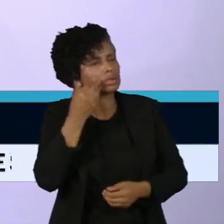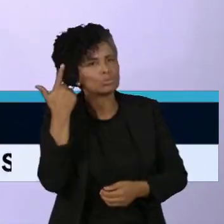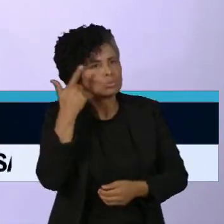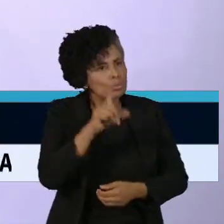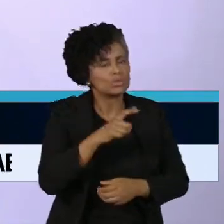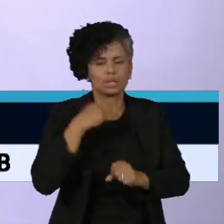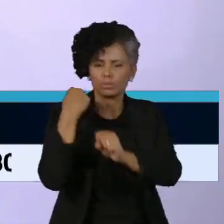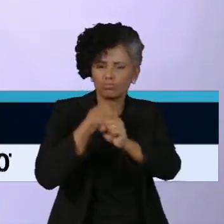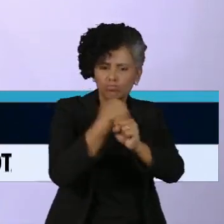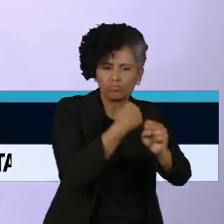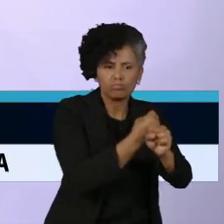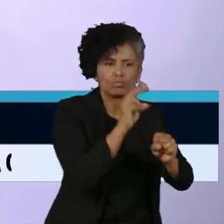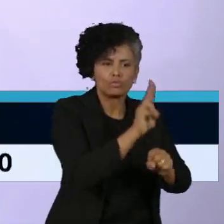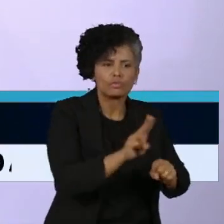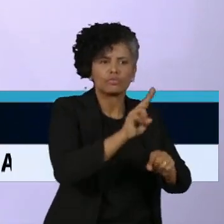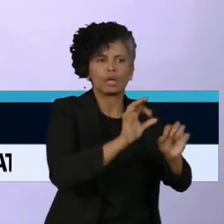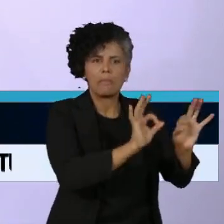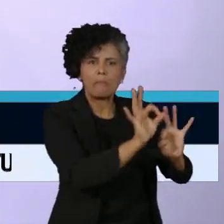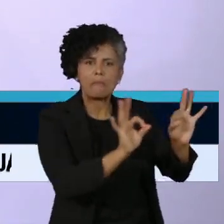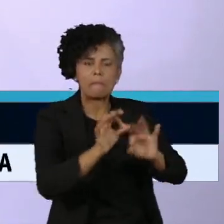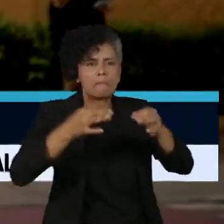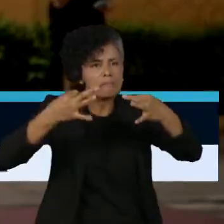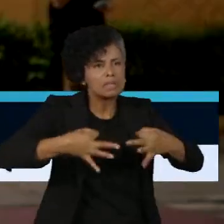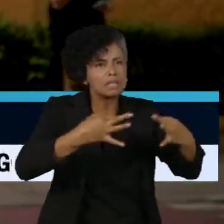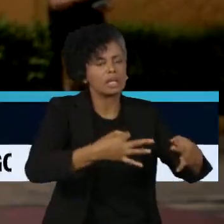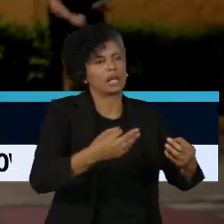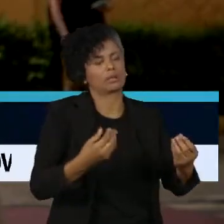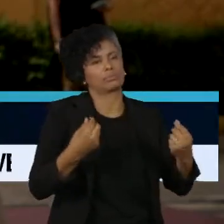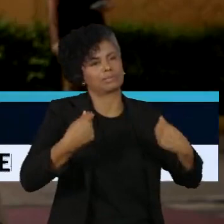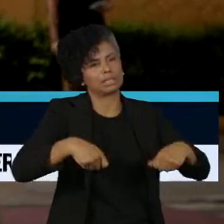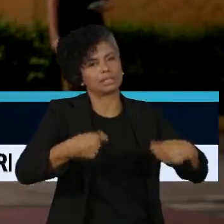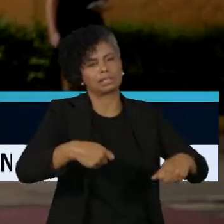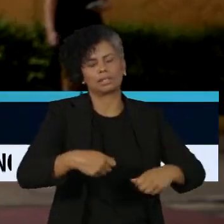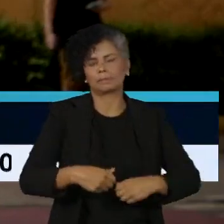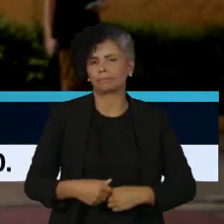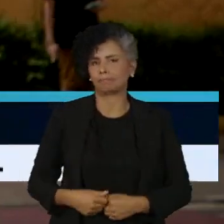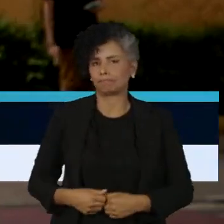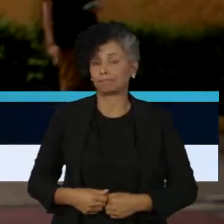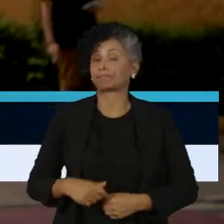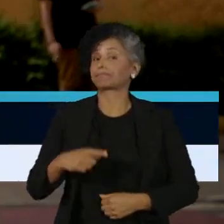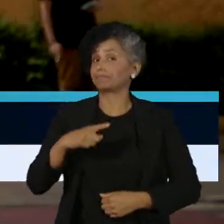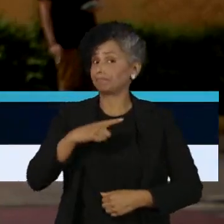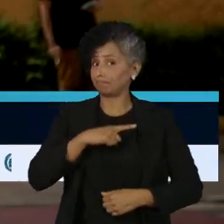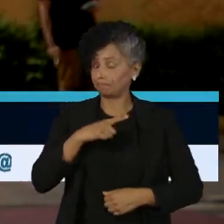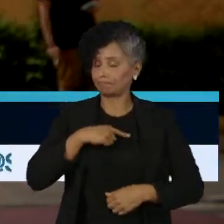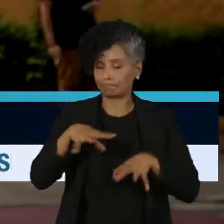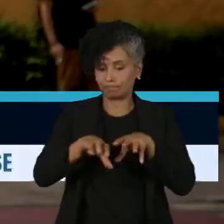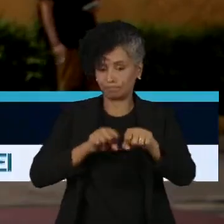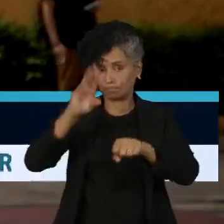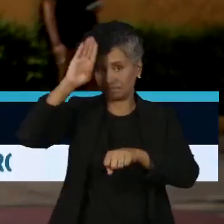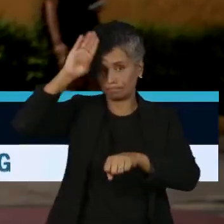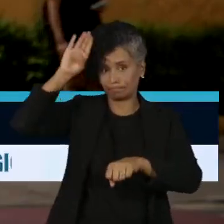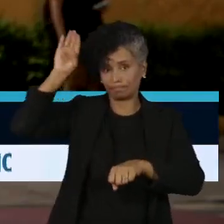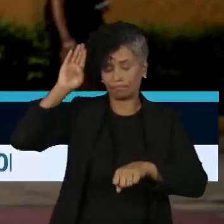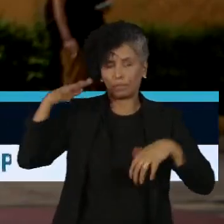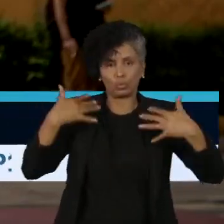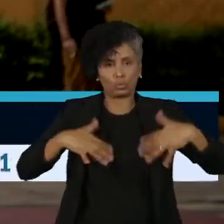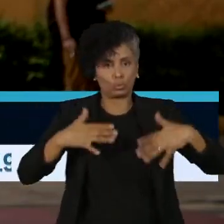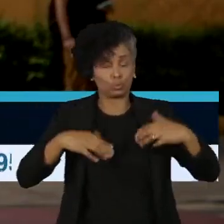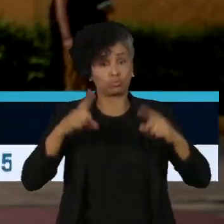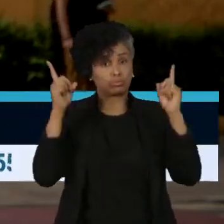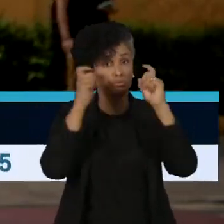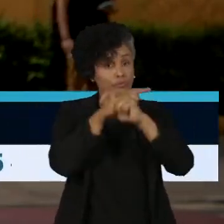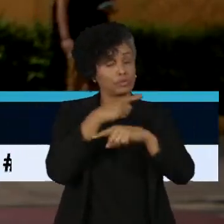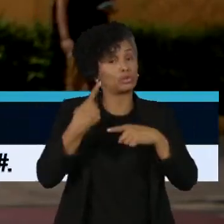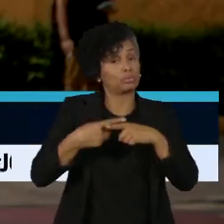ao Brasil a conversar pelas nossas universidades. A educação superior pública federal sofreu com bloqueios e congelamentos